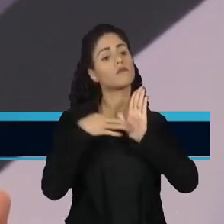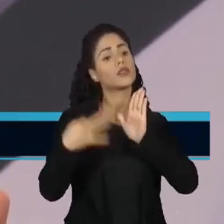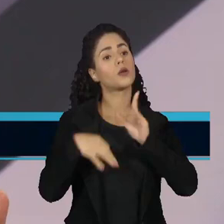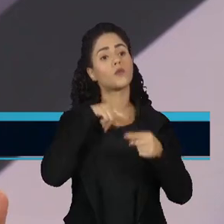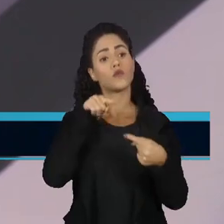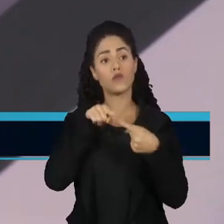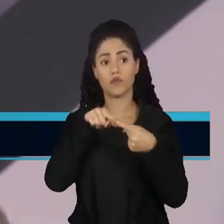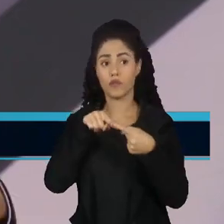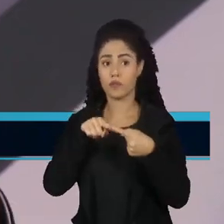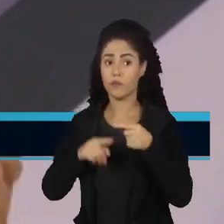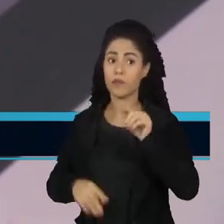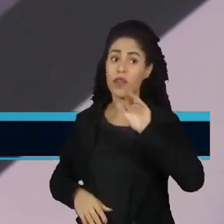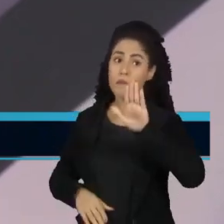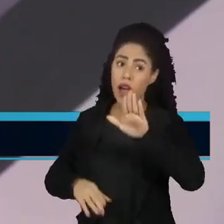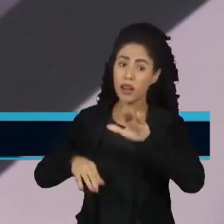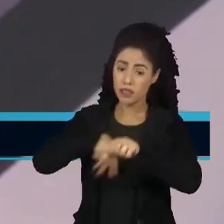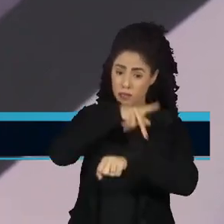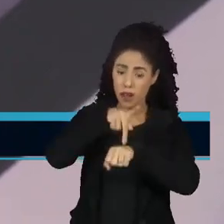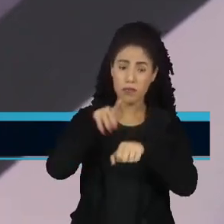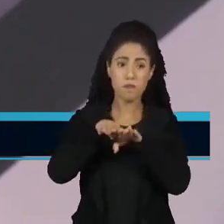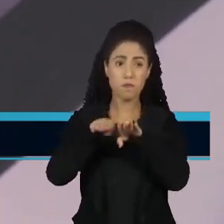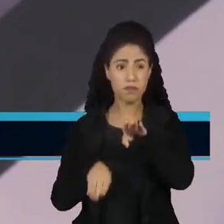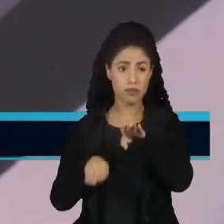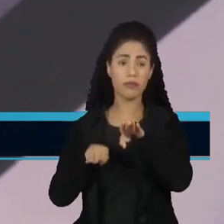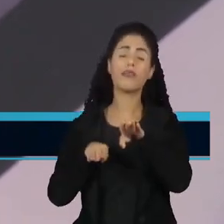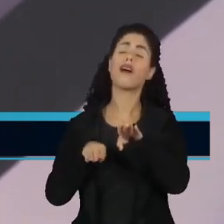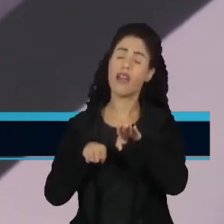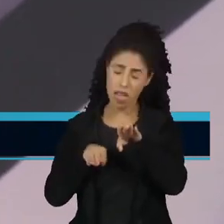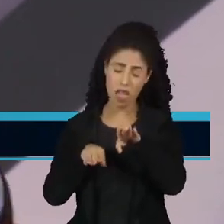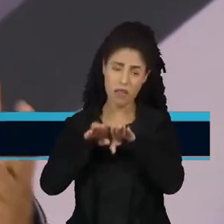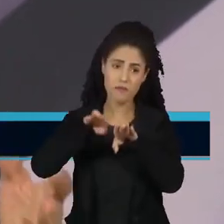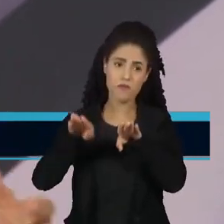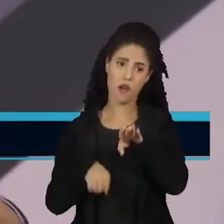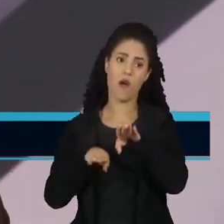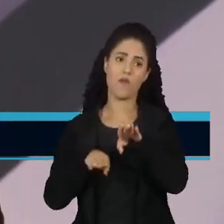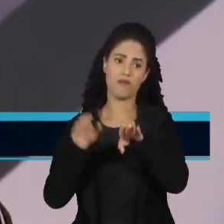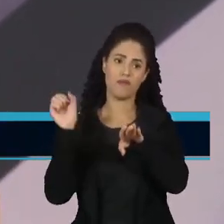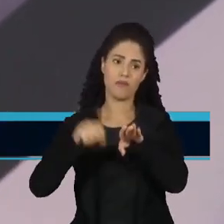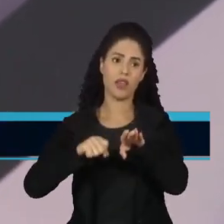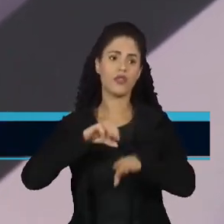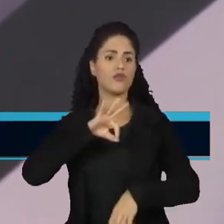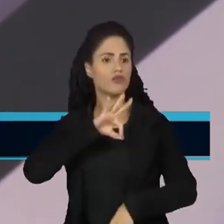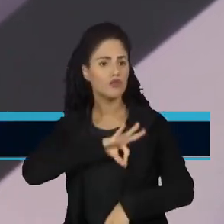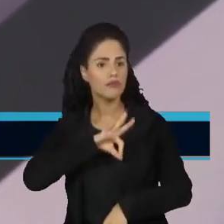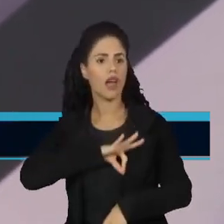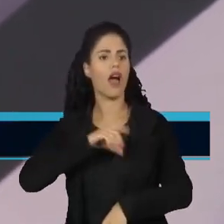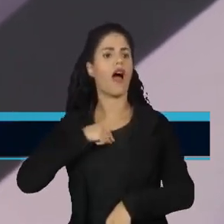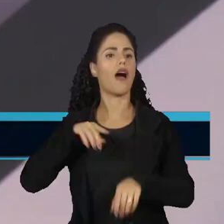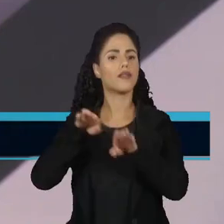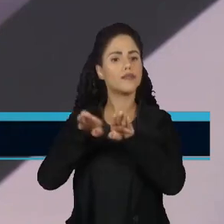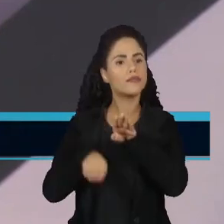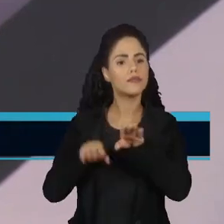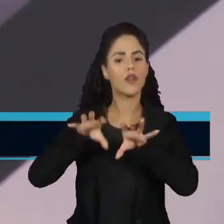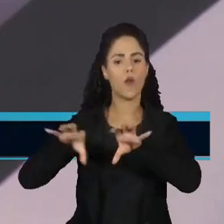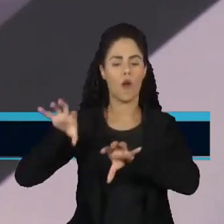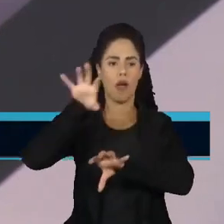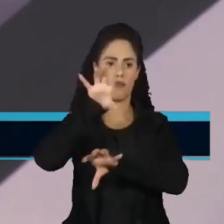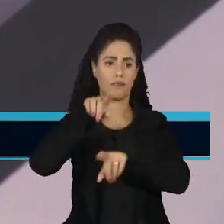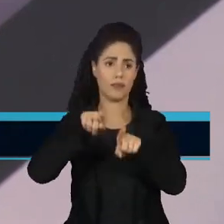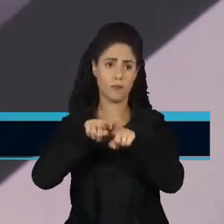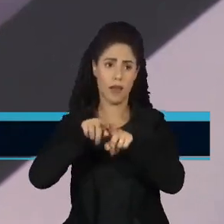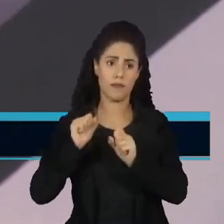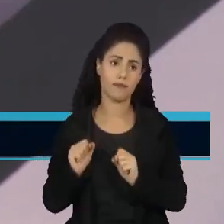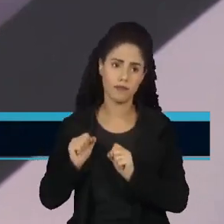objetivos num país desigual como o nosso né Eh desigualdade de renda desigualdade Regional qual é